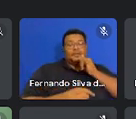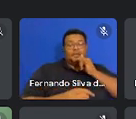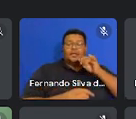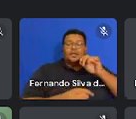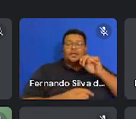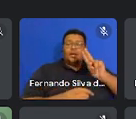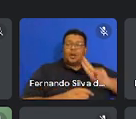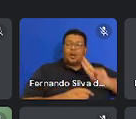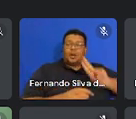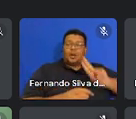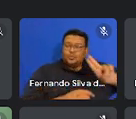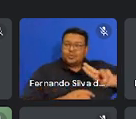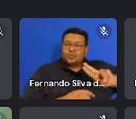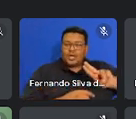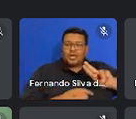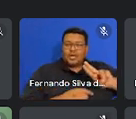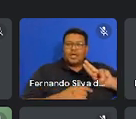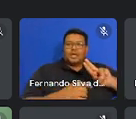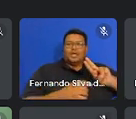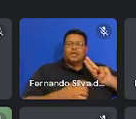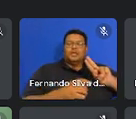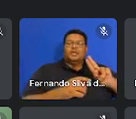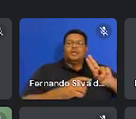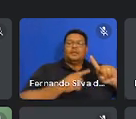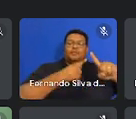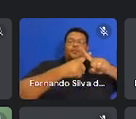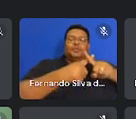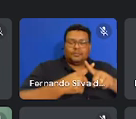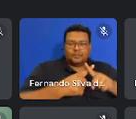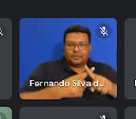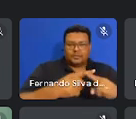essa dimensão e multiplicar por essa.